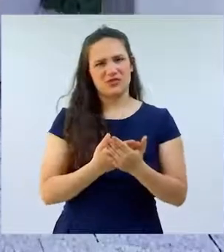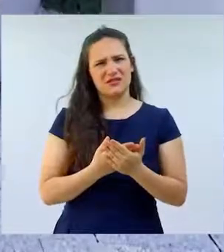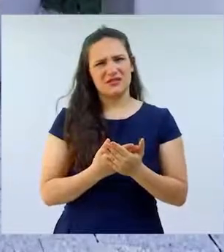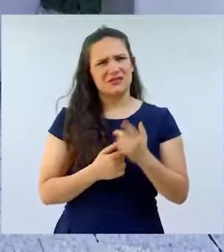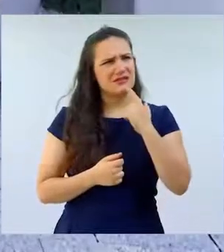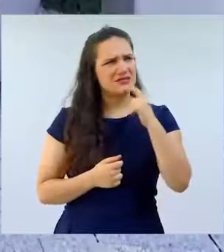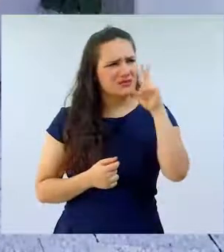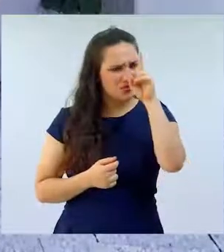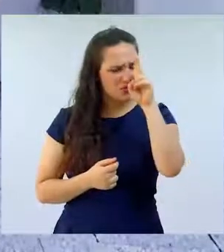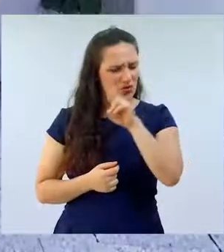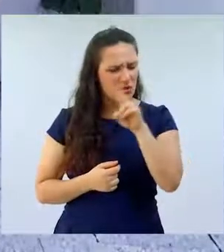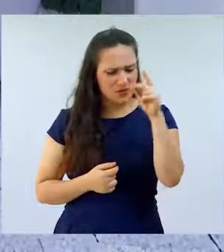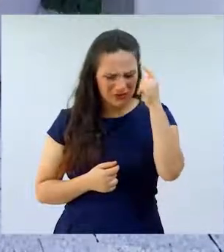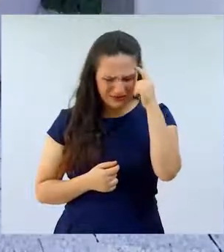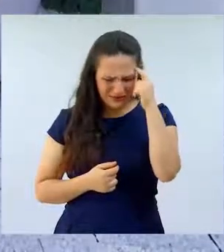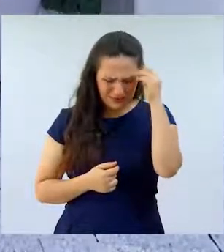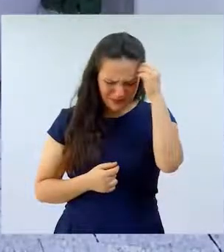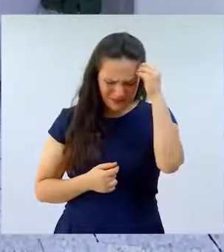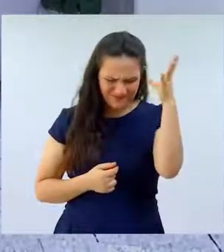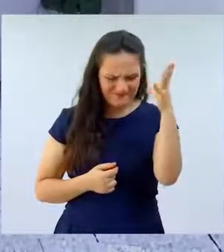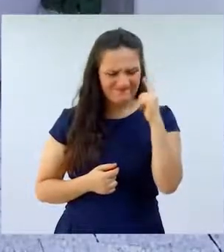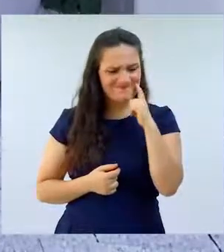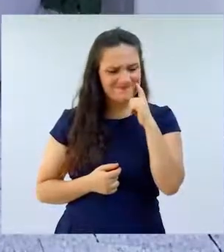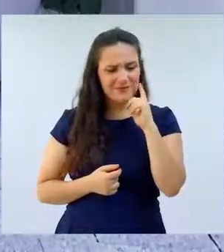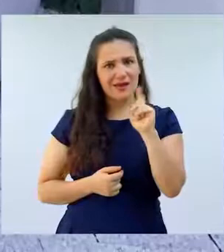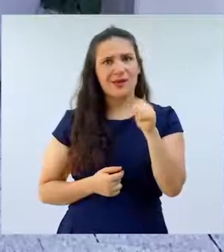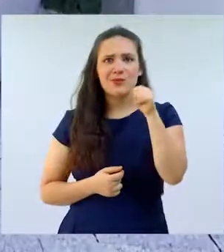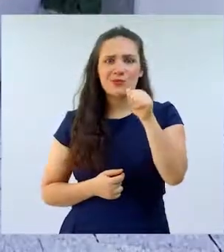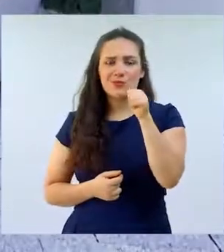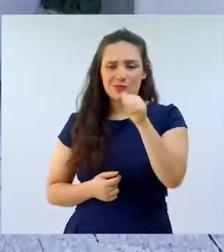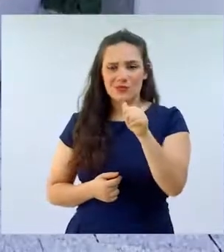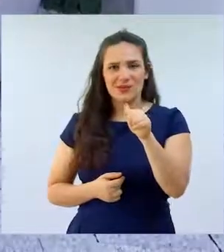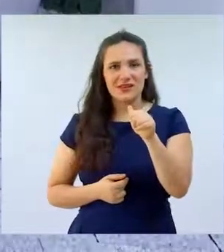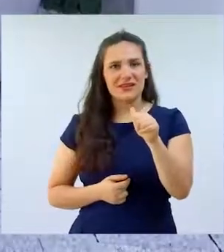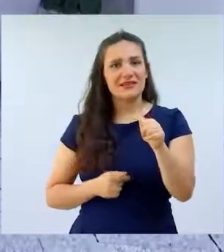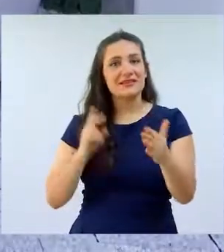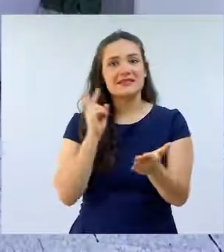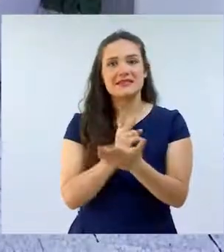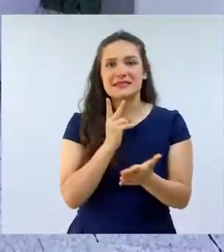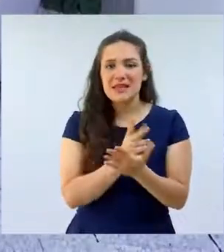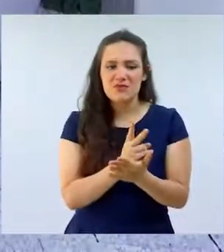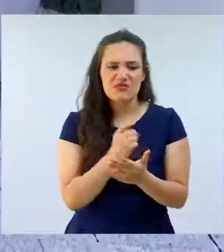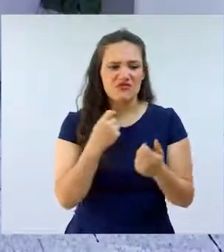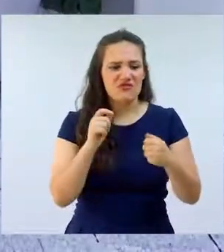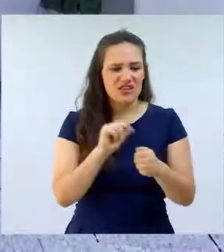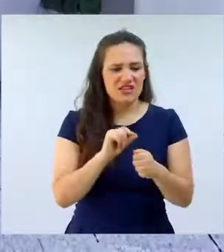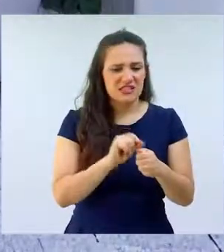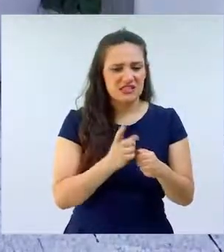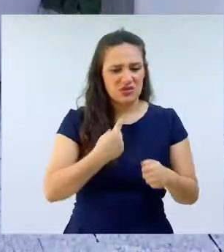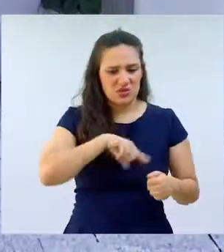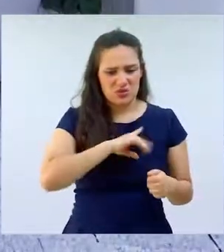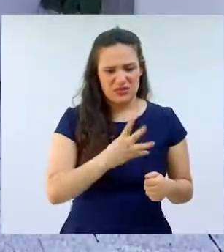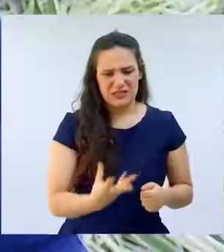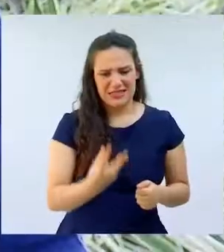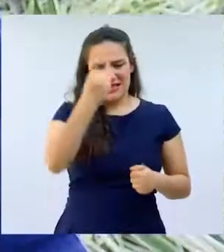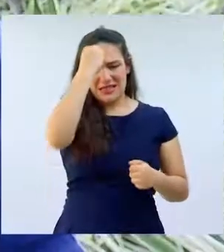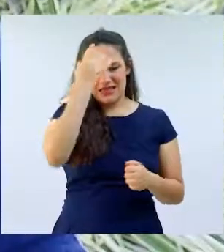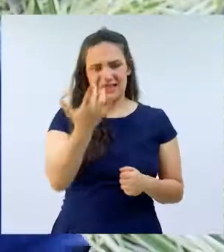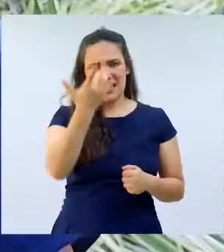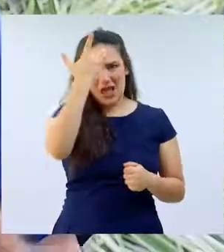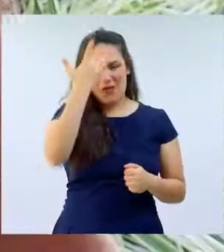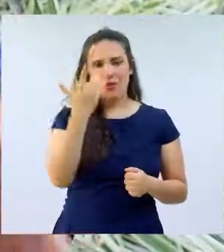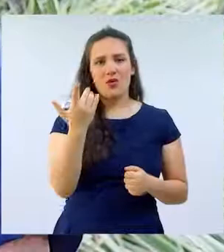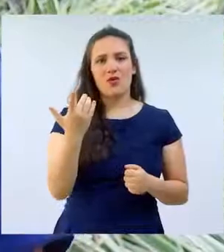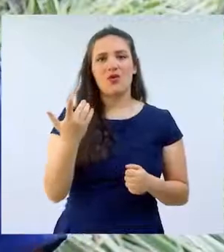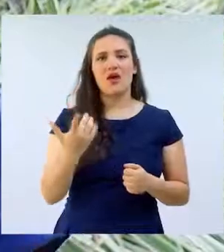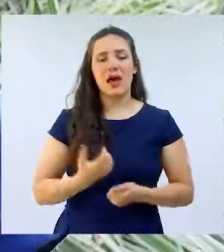aqui na cabeça agora. Se não lembrar, daqui a pouco você lembra. E eu fiz e ela fazia a gente declamar poesia na frente da sala e tal. E uma vez